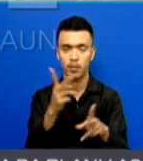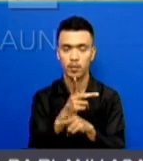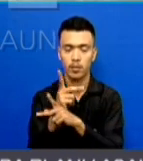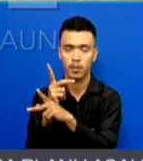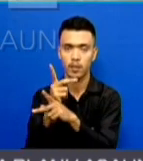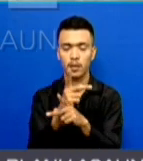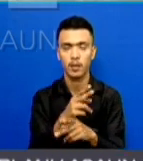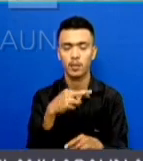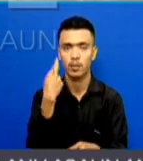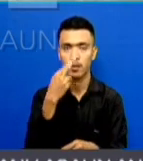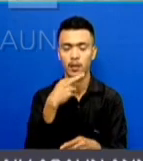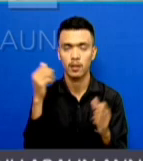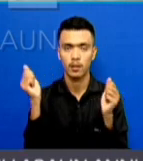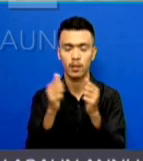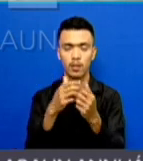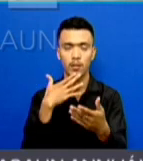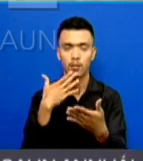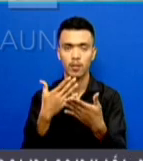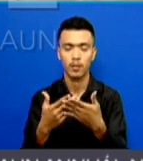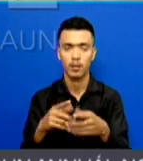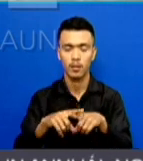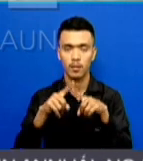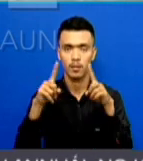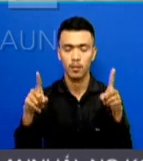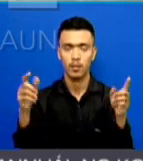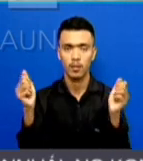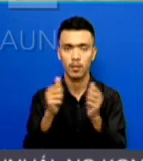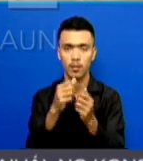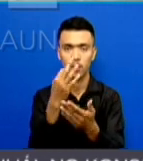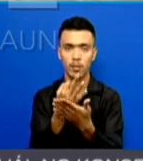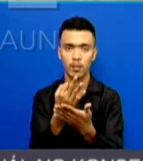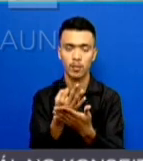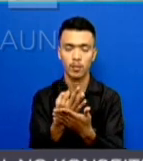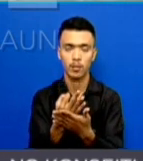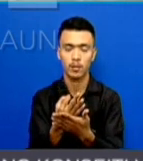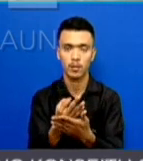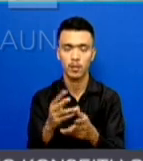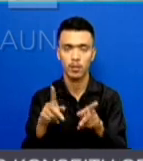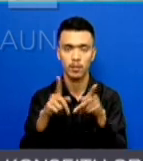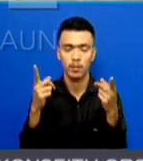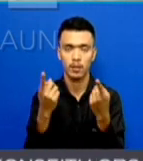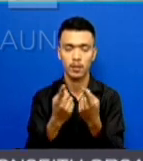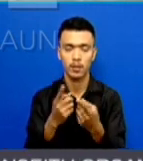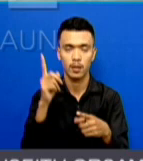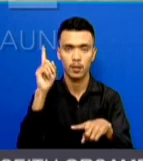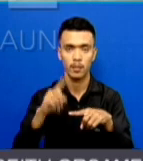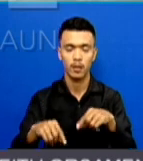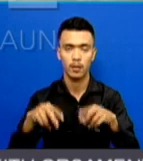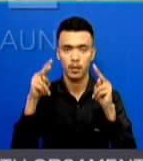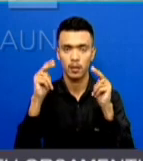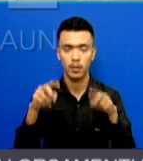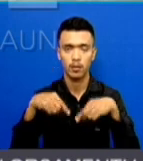o funcionamento na tarsira tem que lá o dia mas bem a mano em que a relação com subsídio né dia que for subsídio vai ter